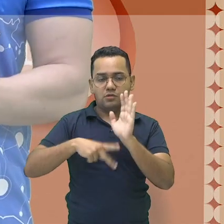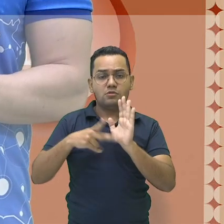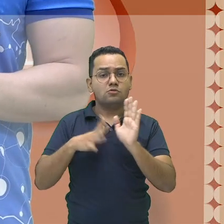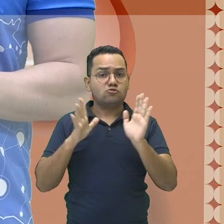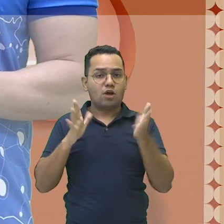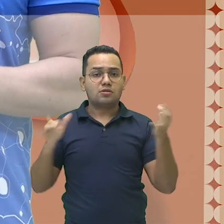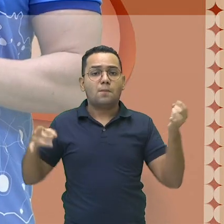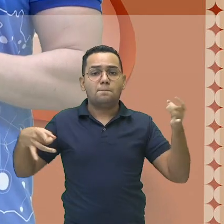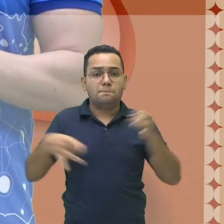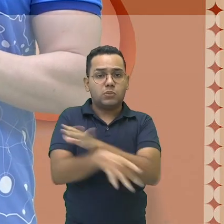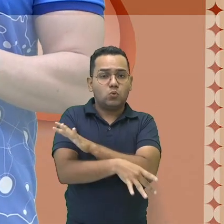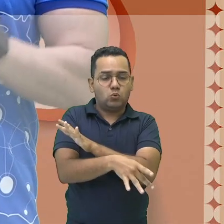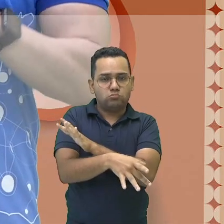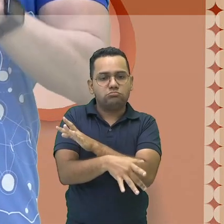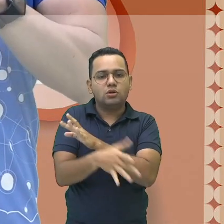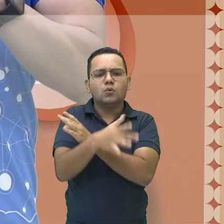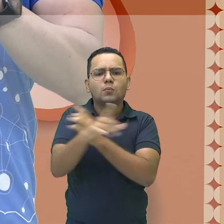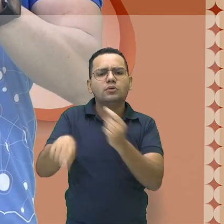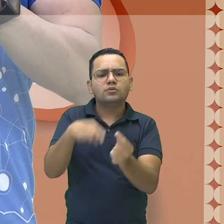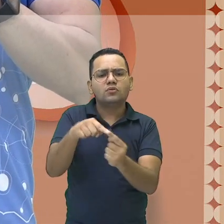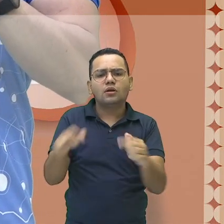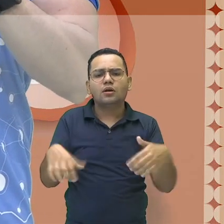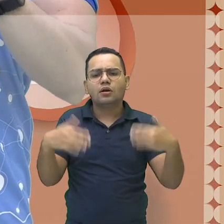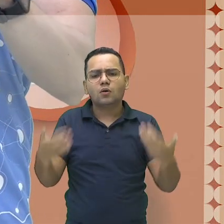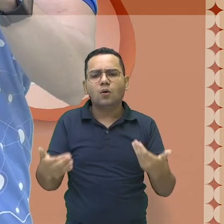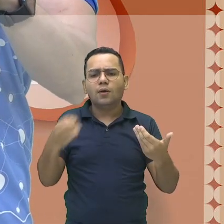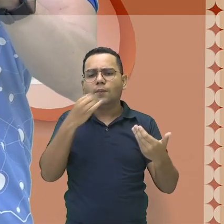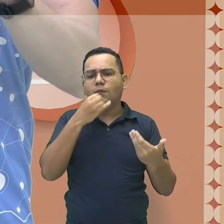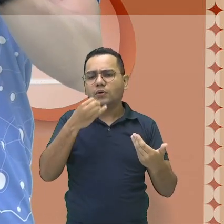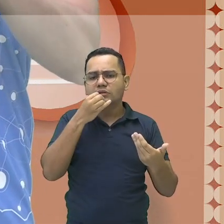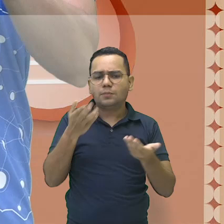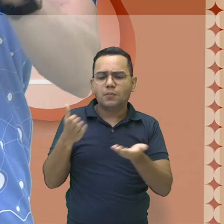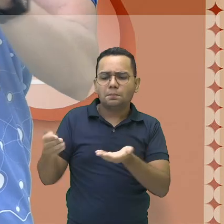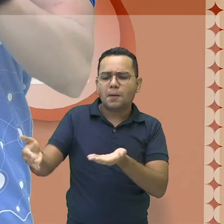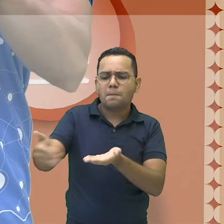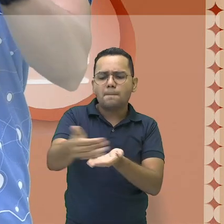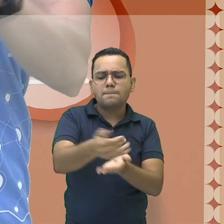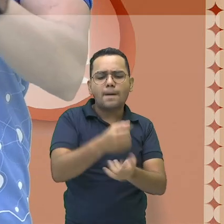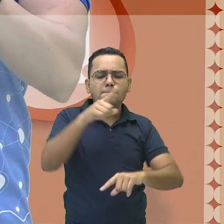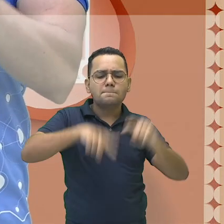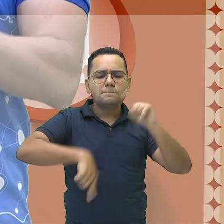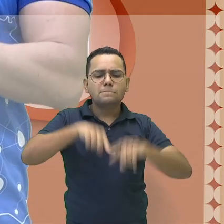gente tem, né? Que tem como objetivo ali essa coleta, né?